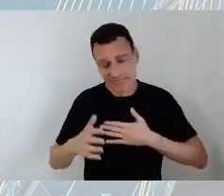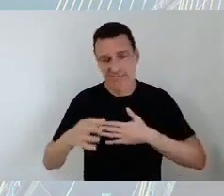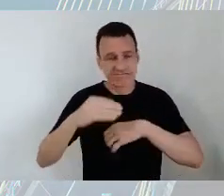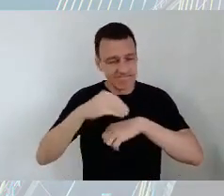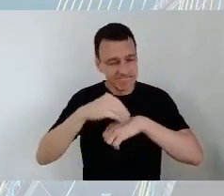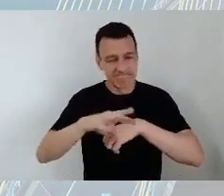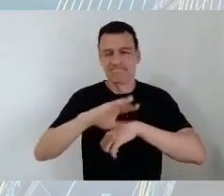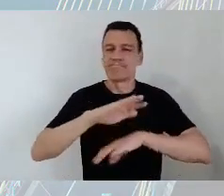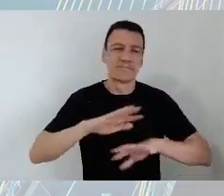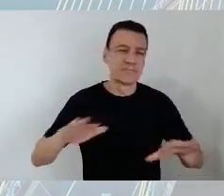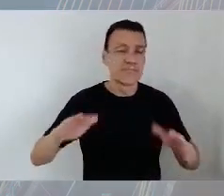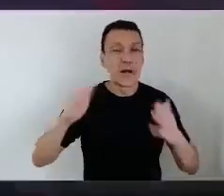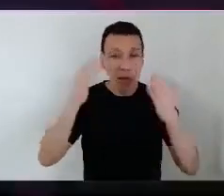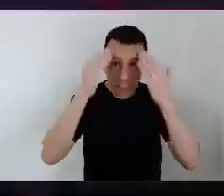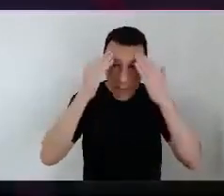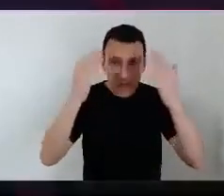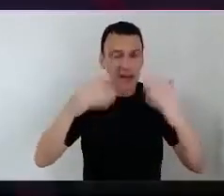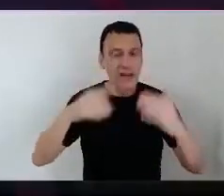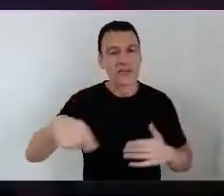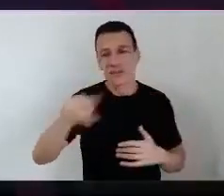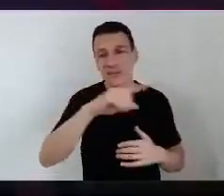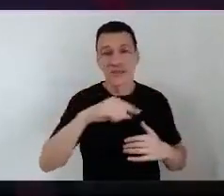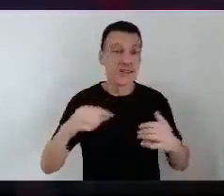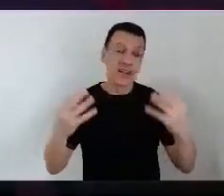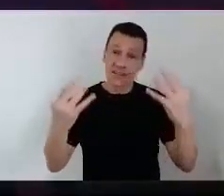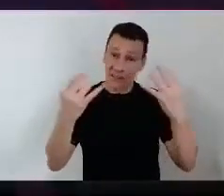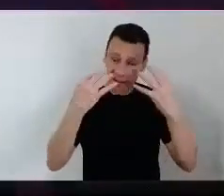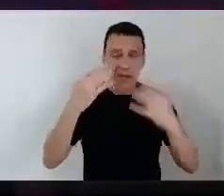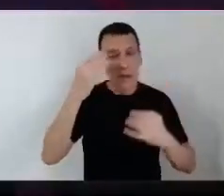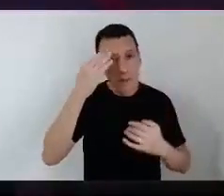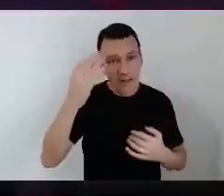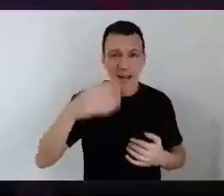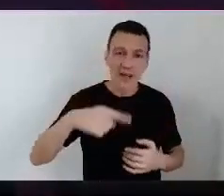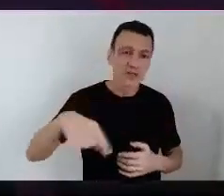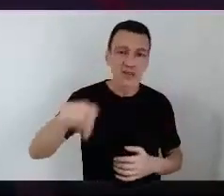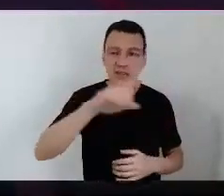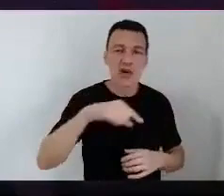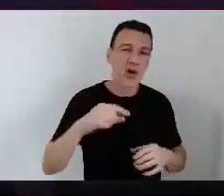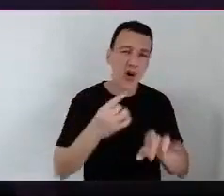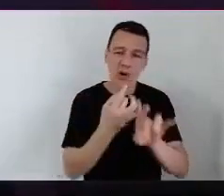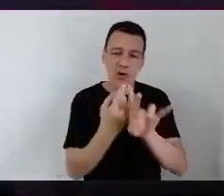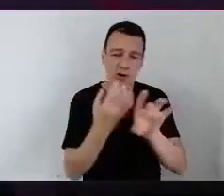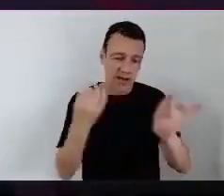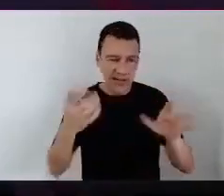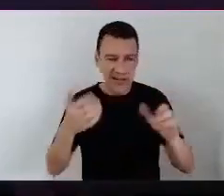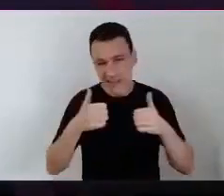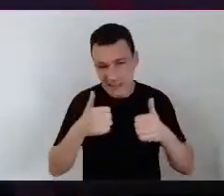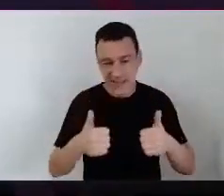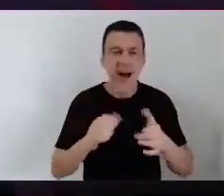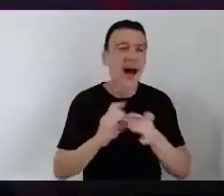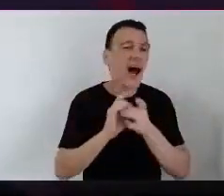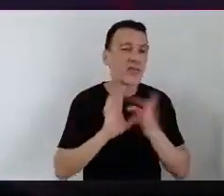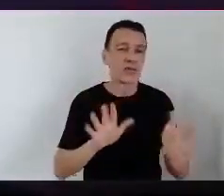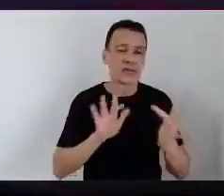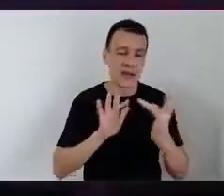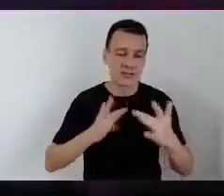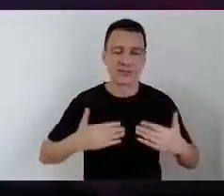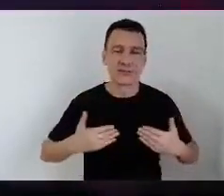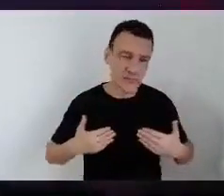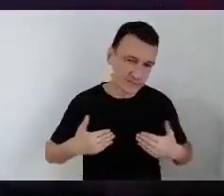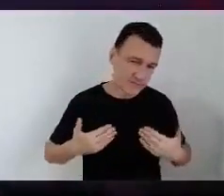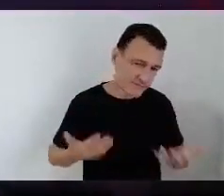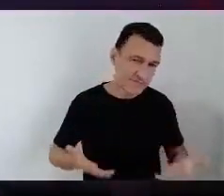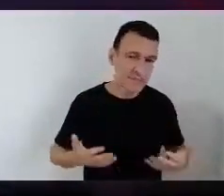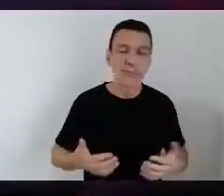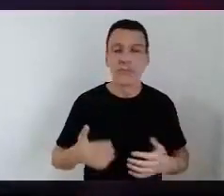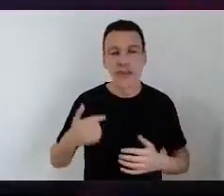Obrigado para quem está online também. E fique à vontade para entrar em contato comigo. Tá? Eu vou deixar aqui no finalzinho só para a gente fechar os meus contatos.